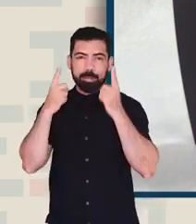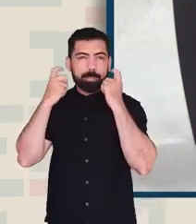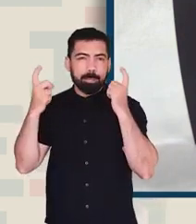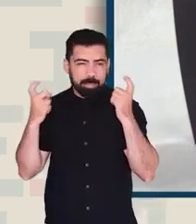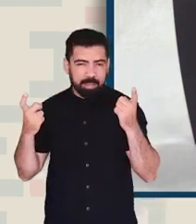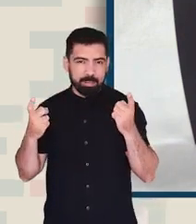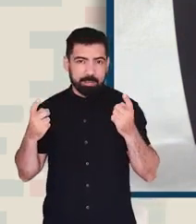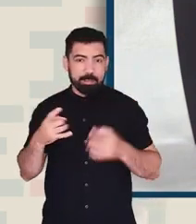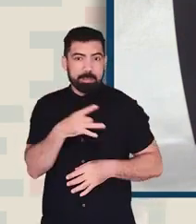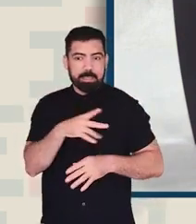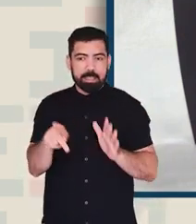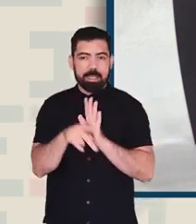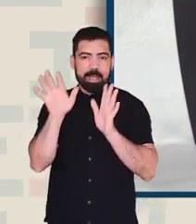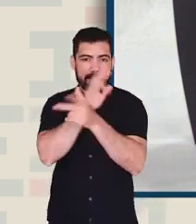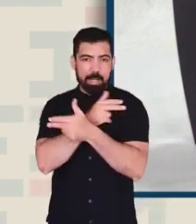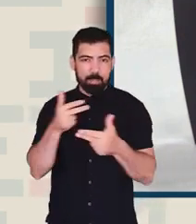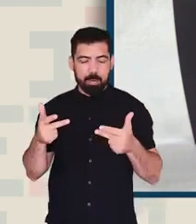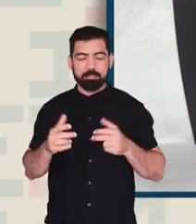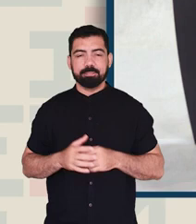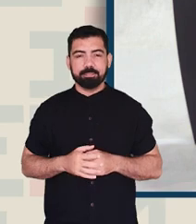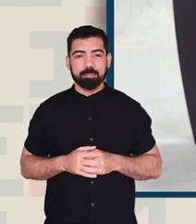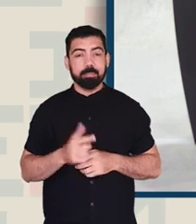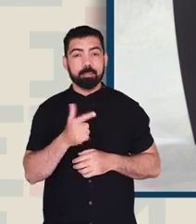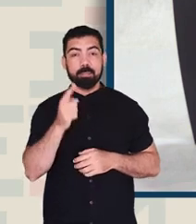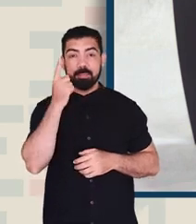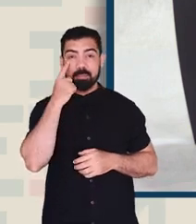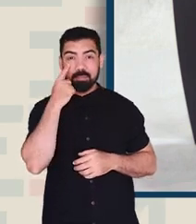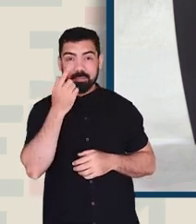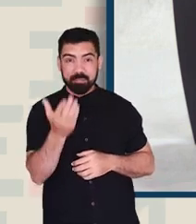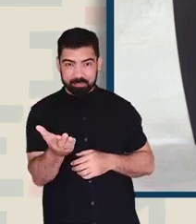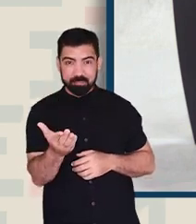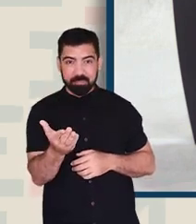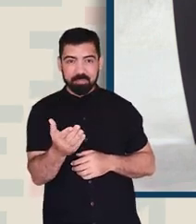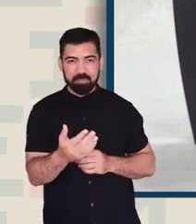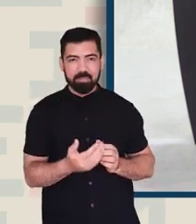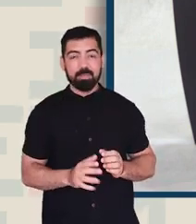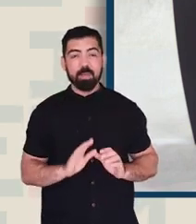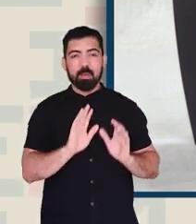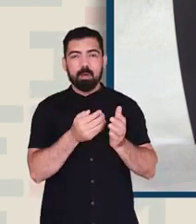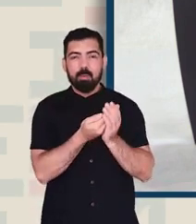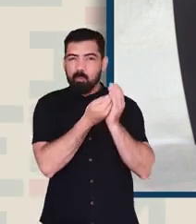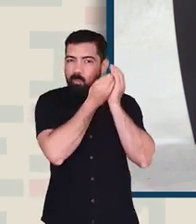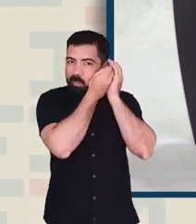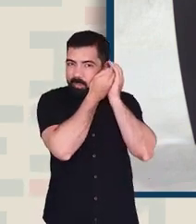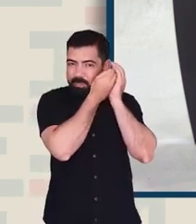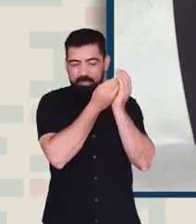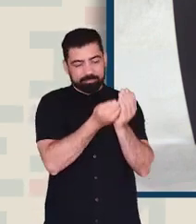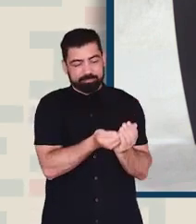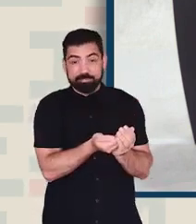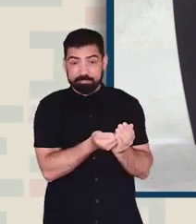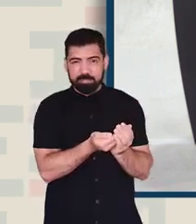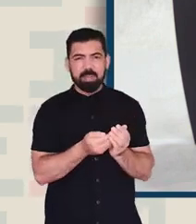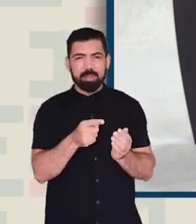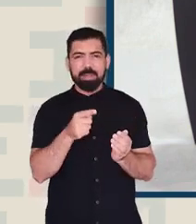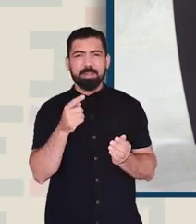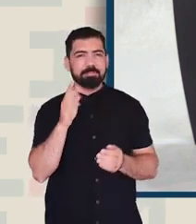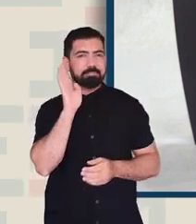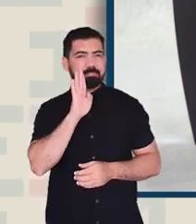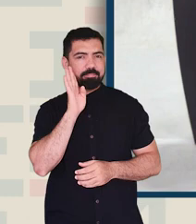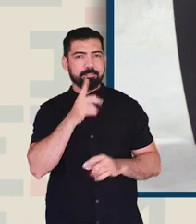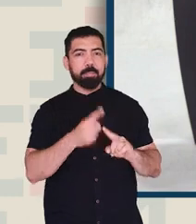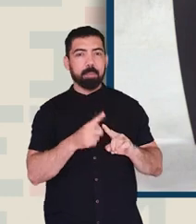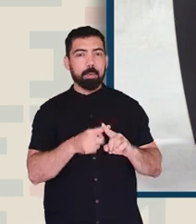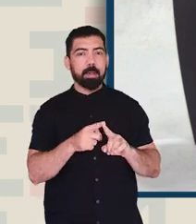um instrumento de sopro, essa é uma concha marítima, e tem uma história muito interessante sobre esse instrumento, que é uma vertente